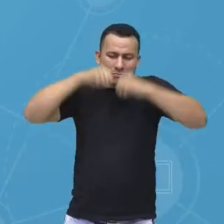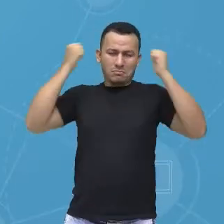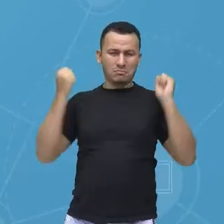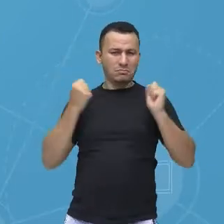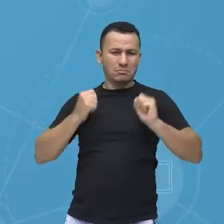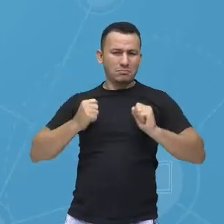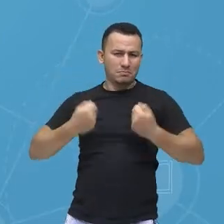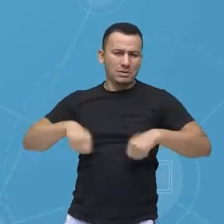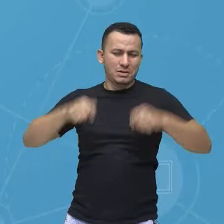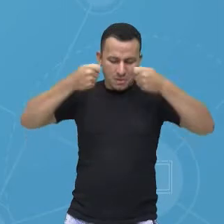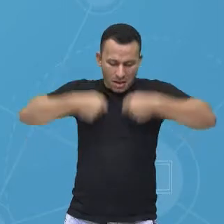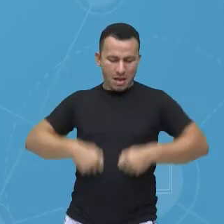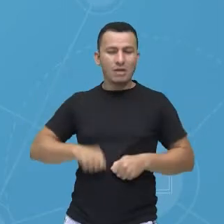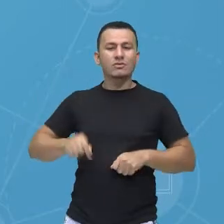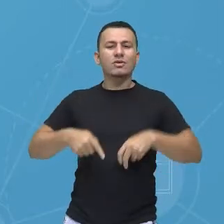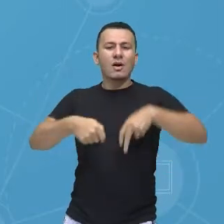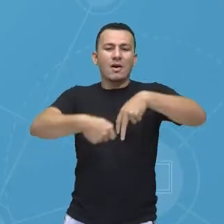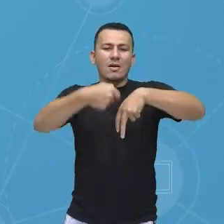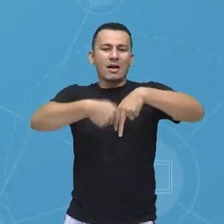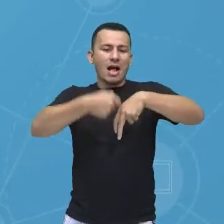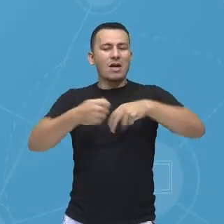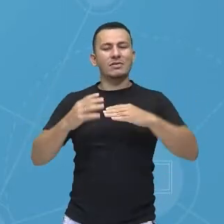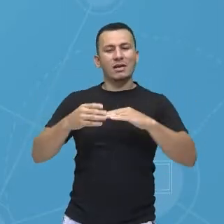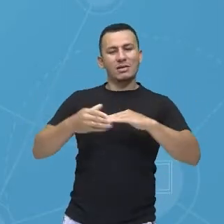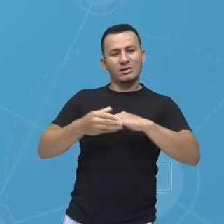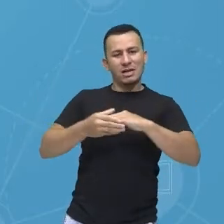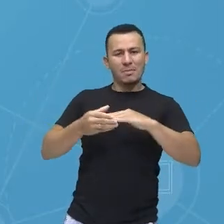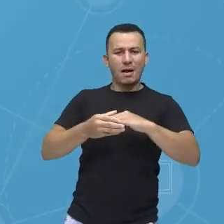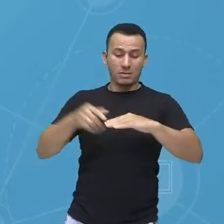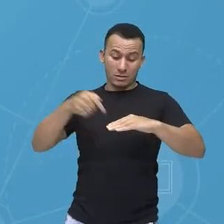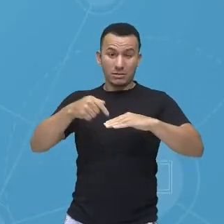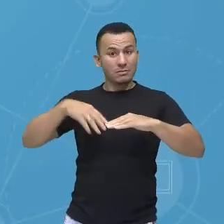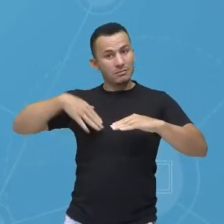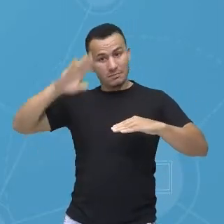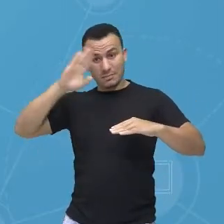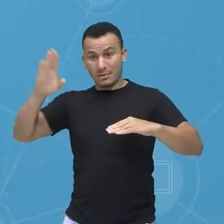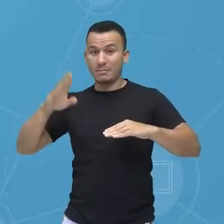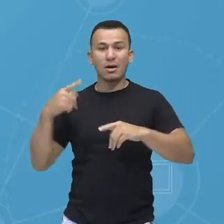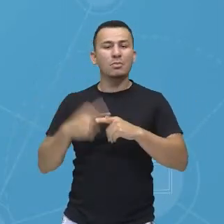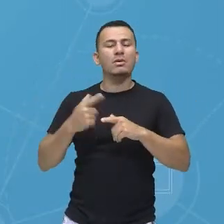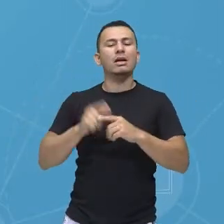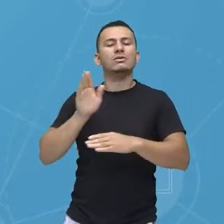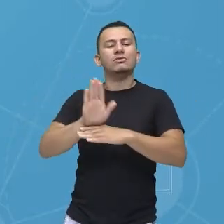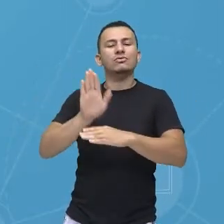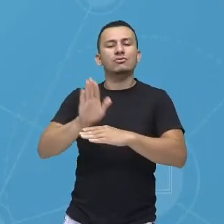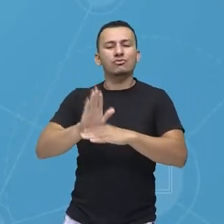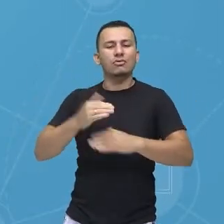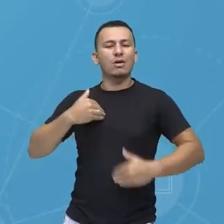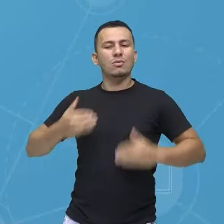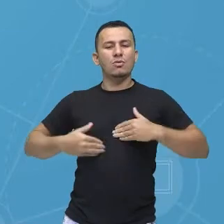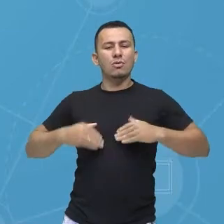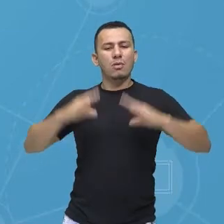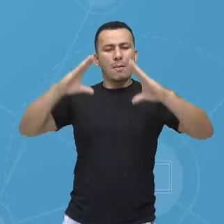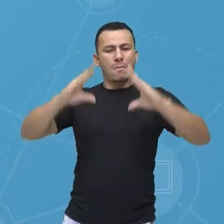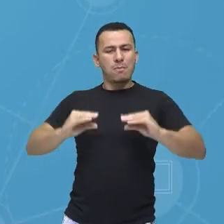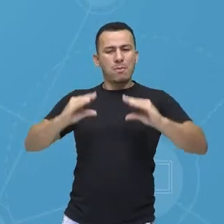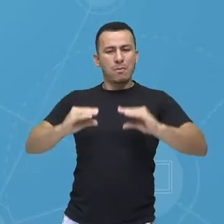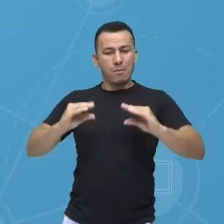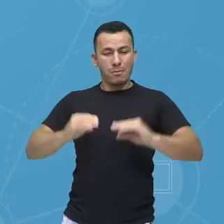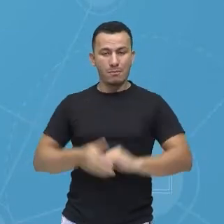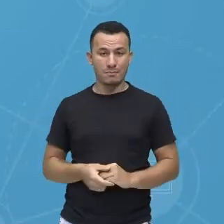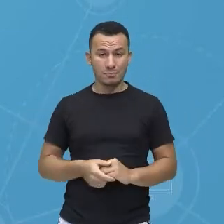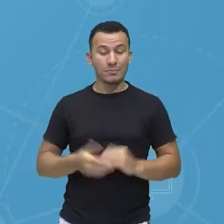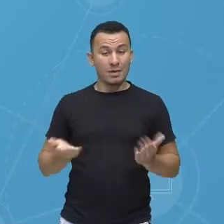com a calça e o tênis, né? O tênis é importantíssimo, porque ele vai auxiliar no amortecimento. Então vamos ver